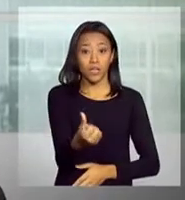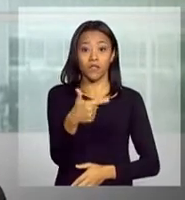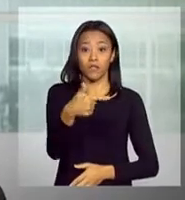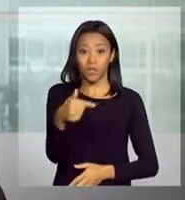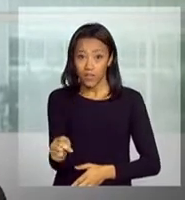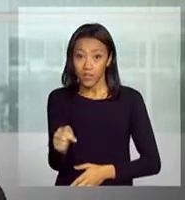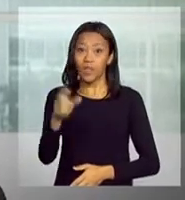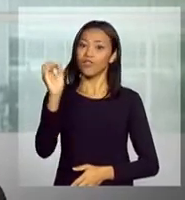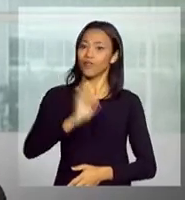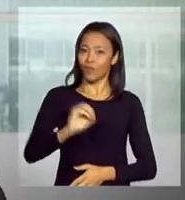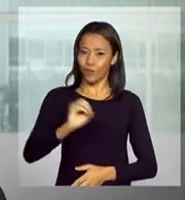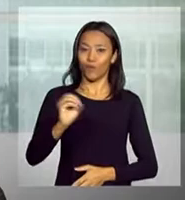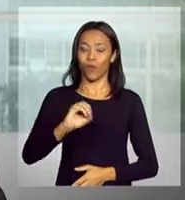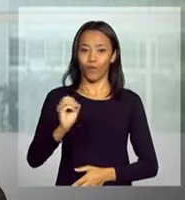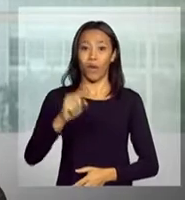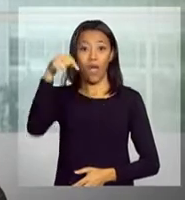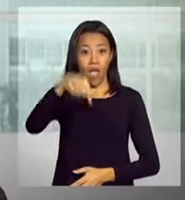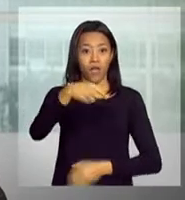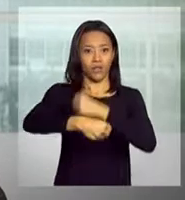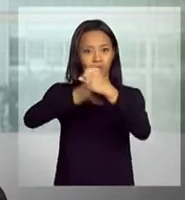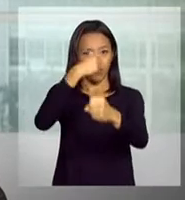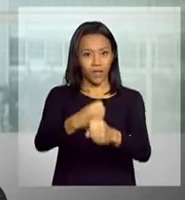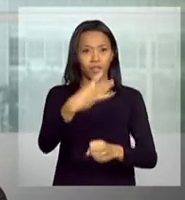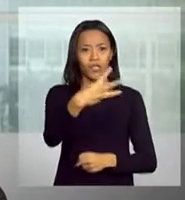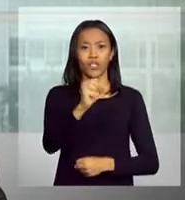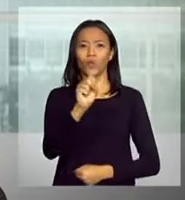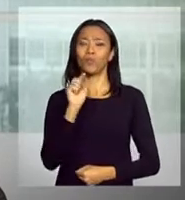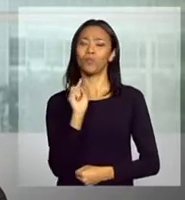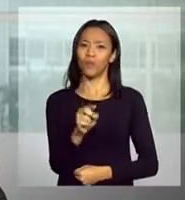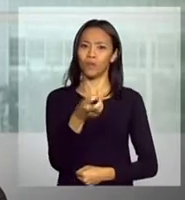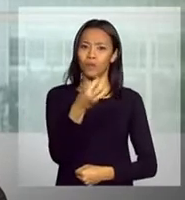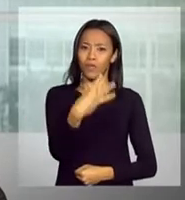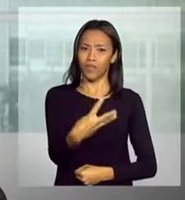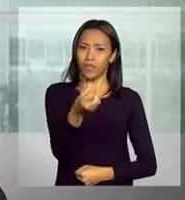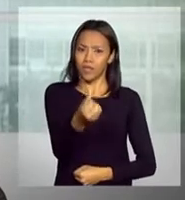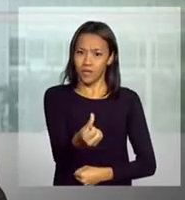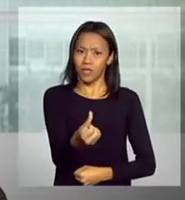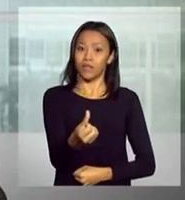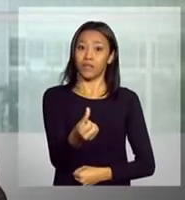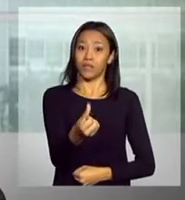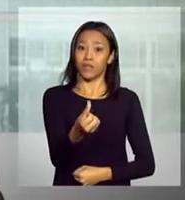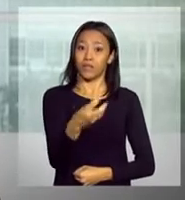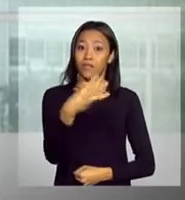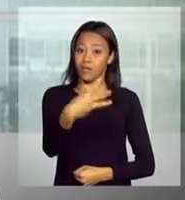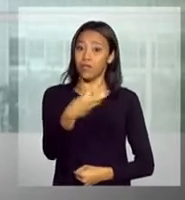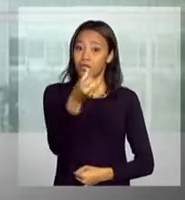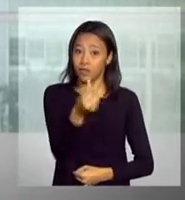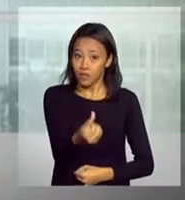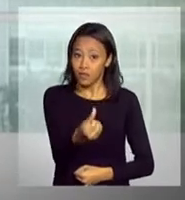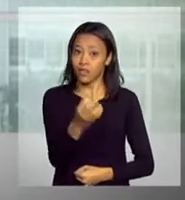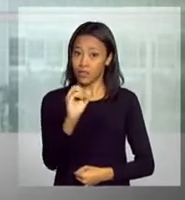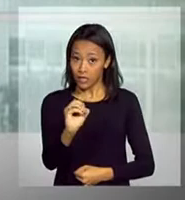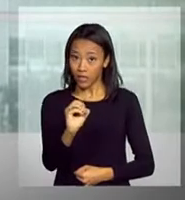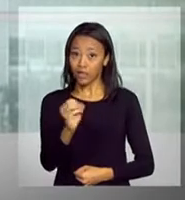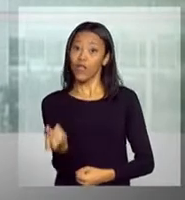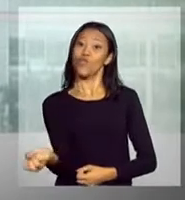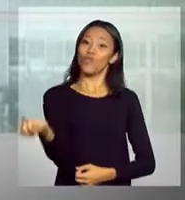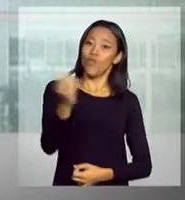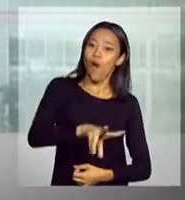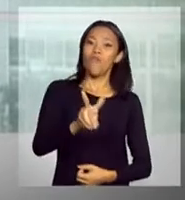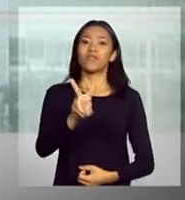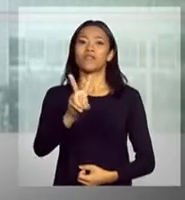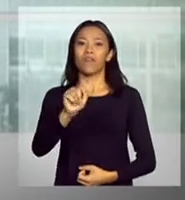26 e 27 de outubro este ano serão 38 1369 360 desculpe